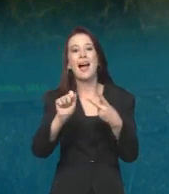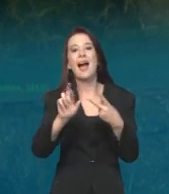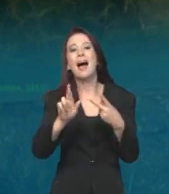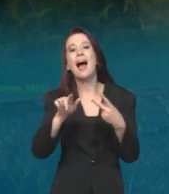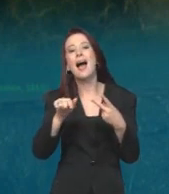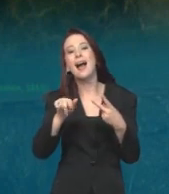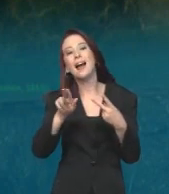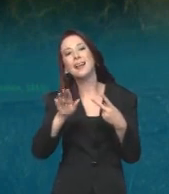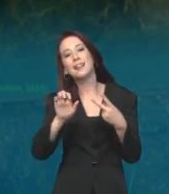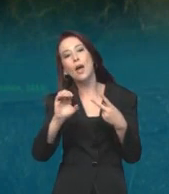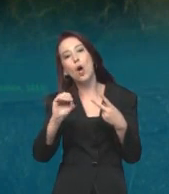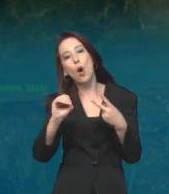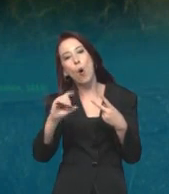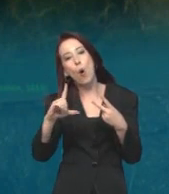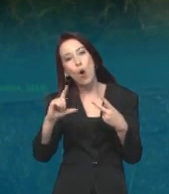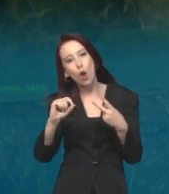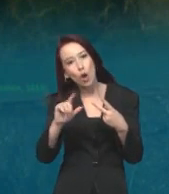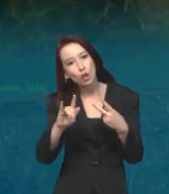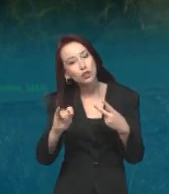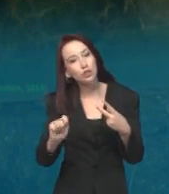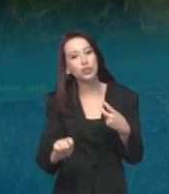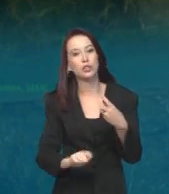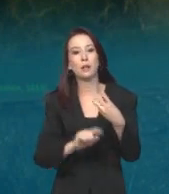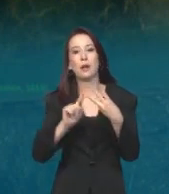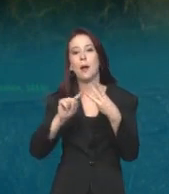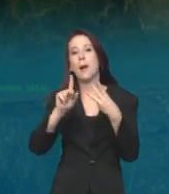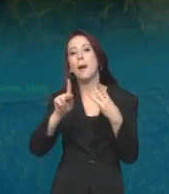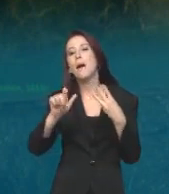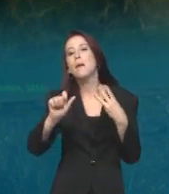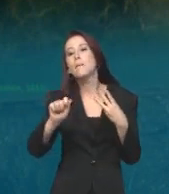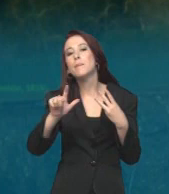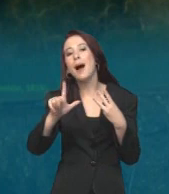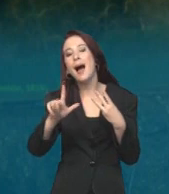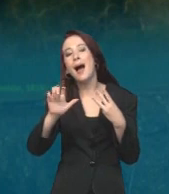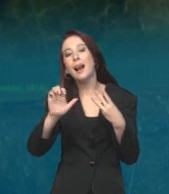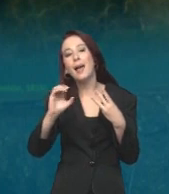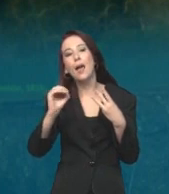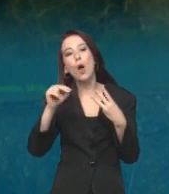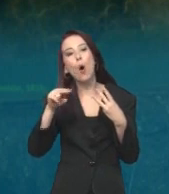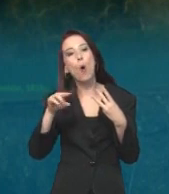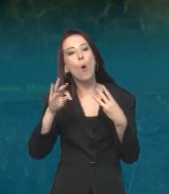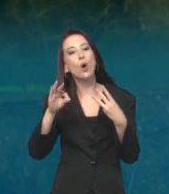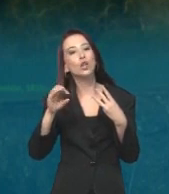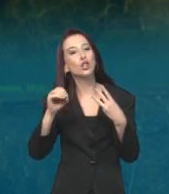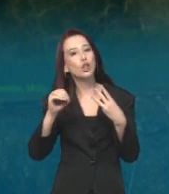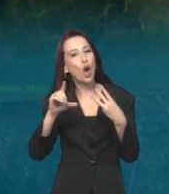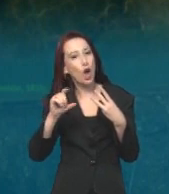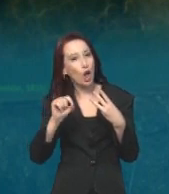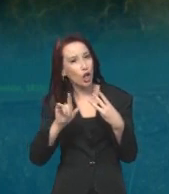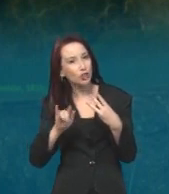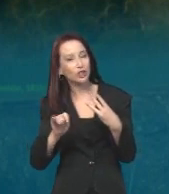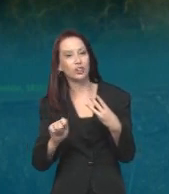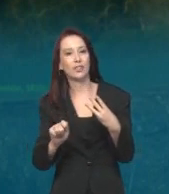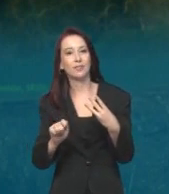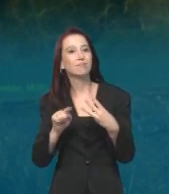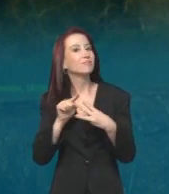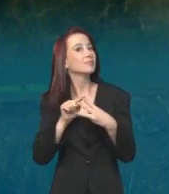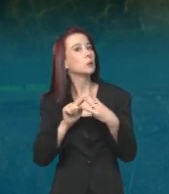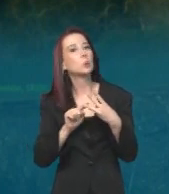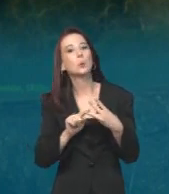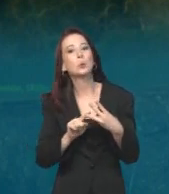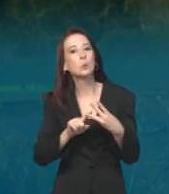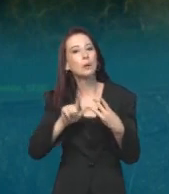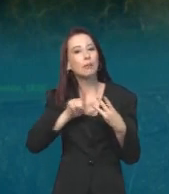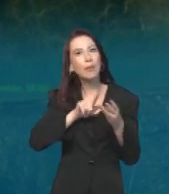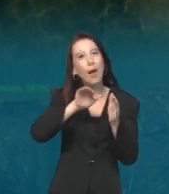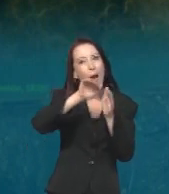arqueologia e a espeleologia, quer dizer, os fósseis, o homem